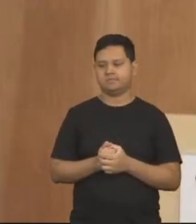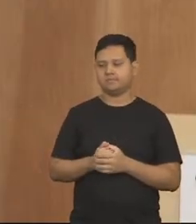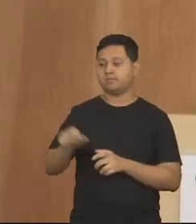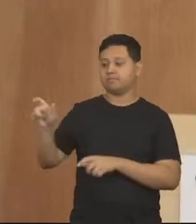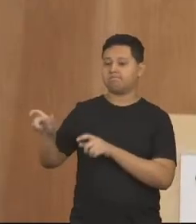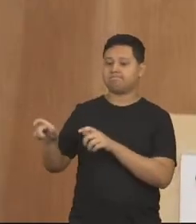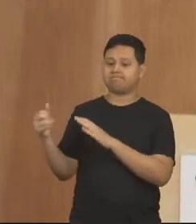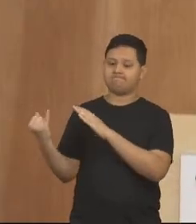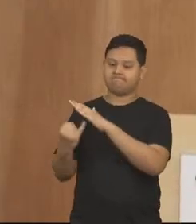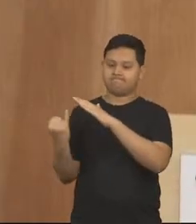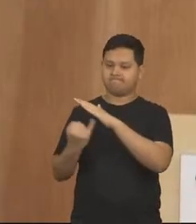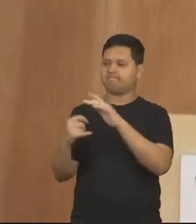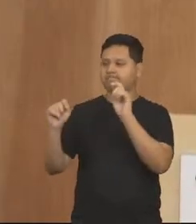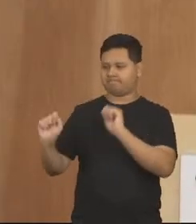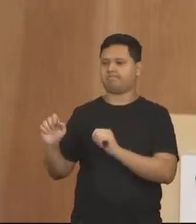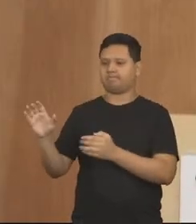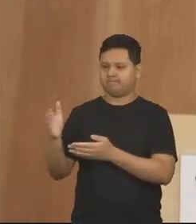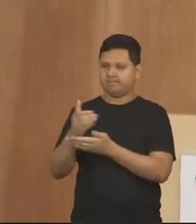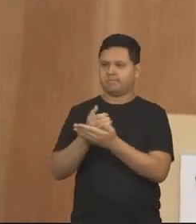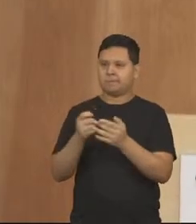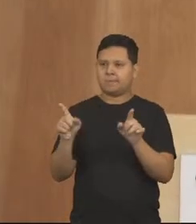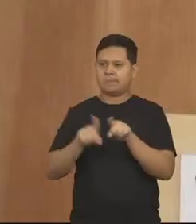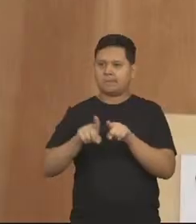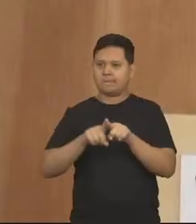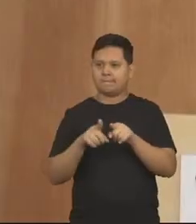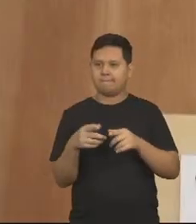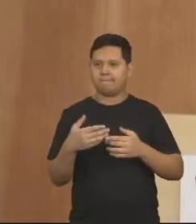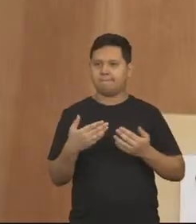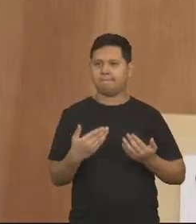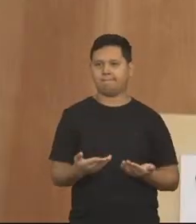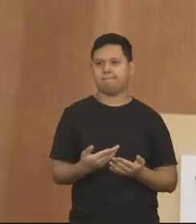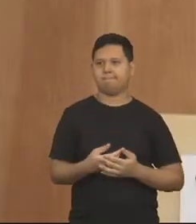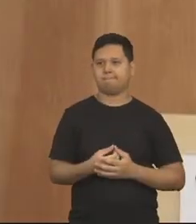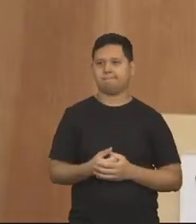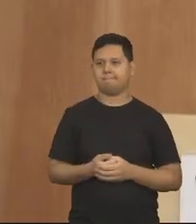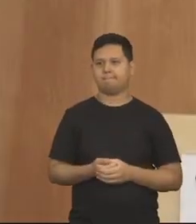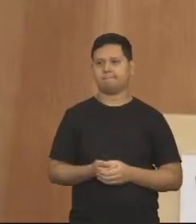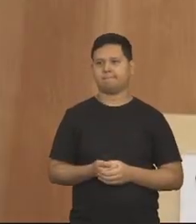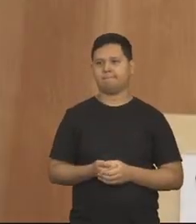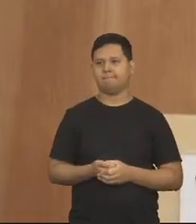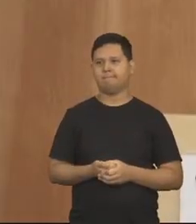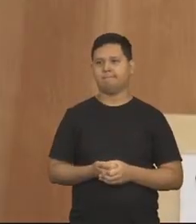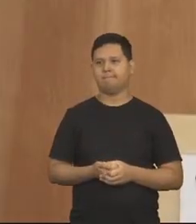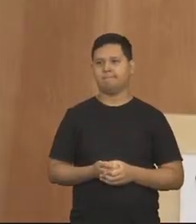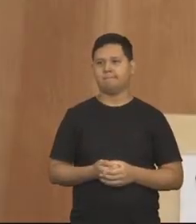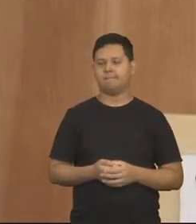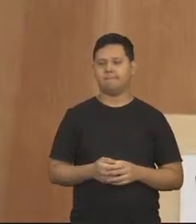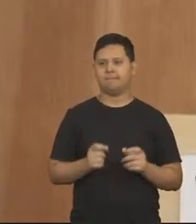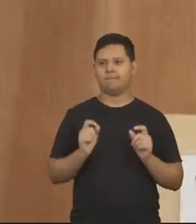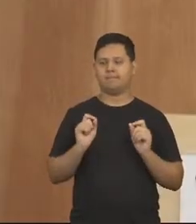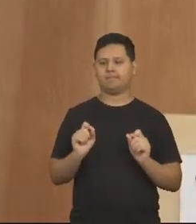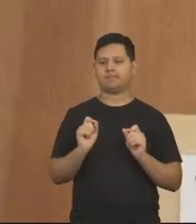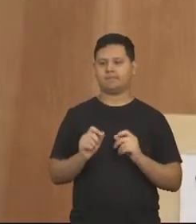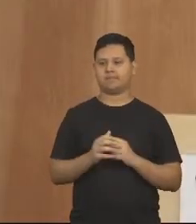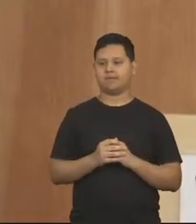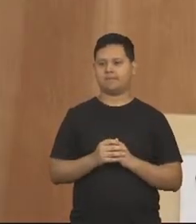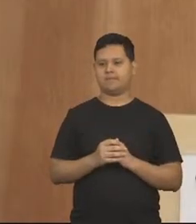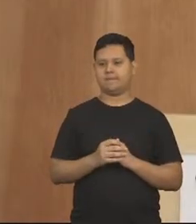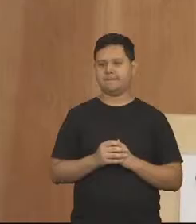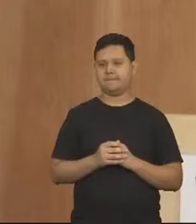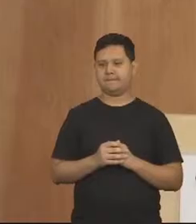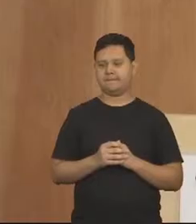entidade pode captar, agora também o imposto de renda, que dá essa oportunidade